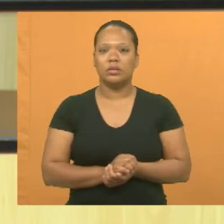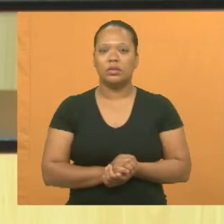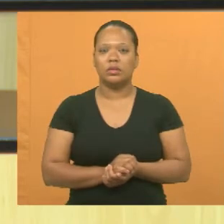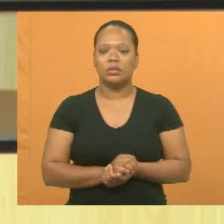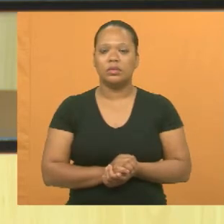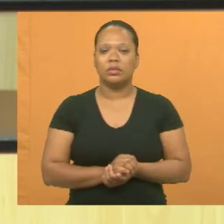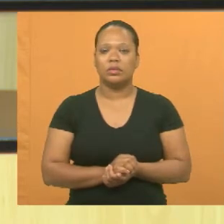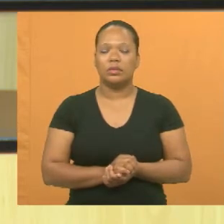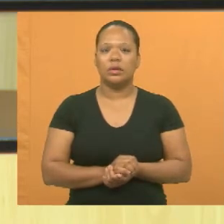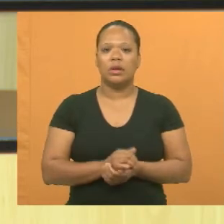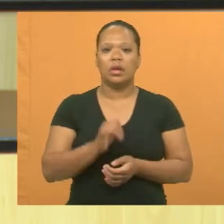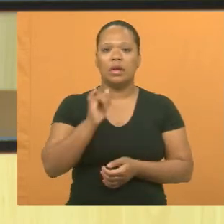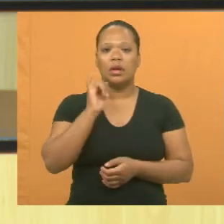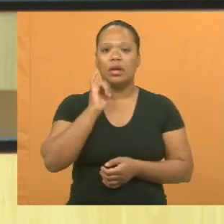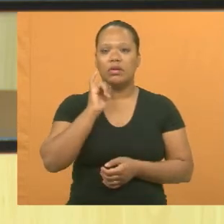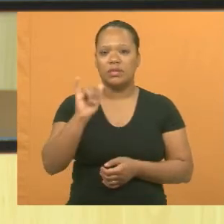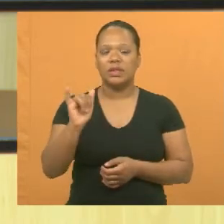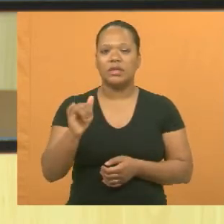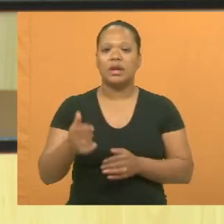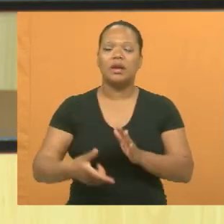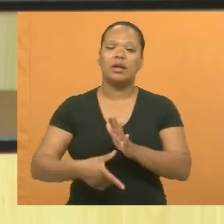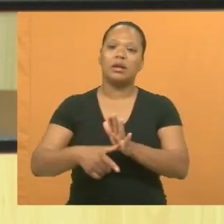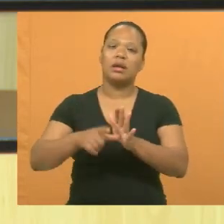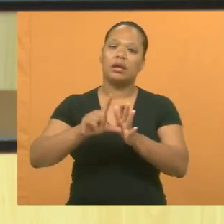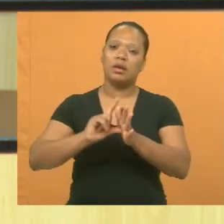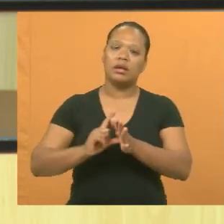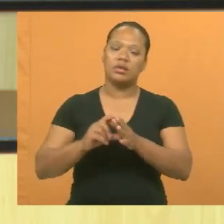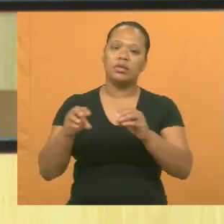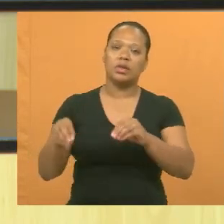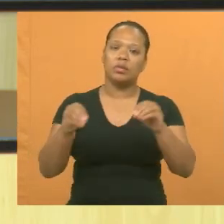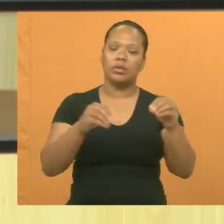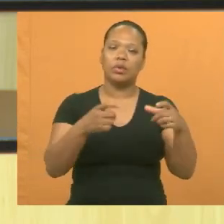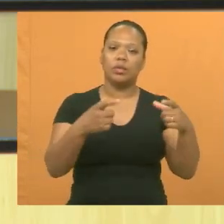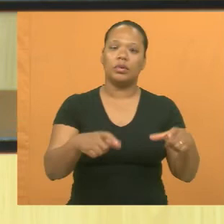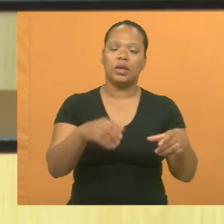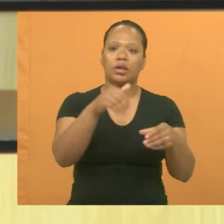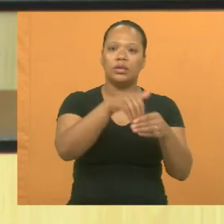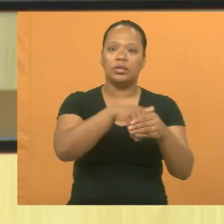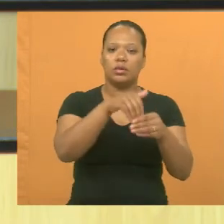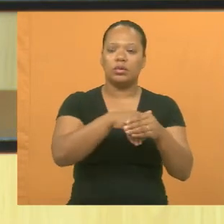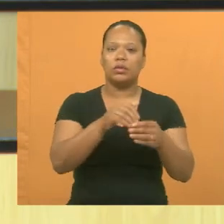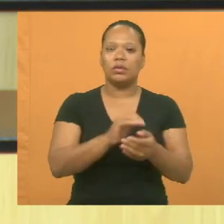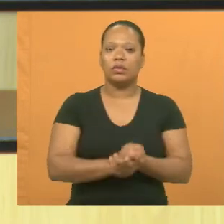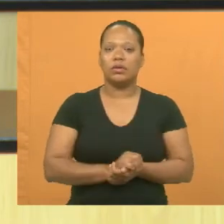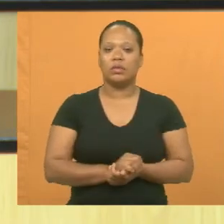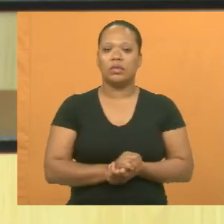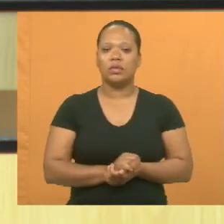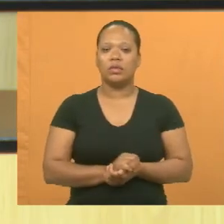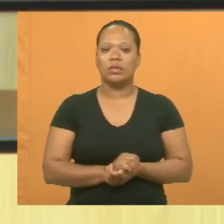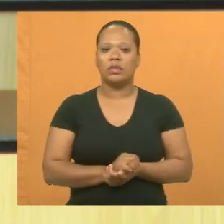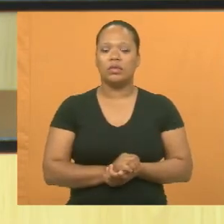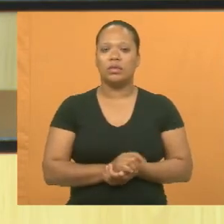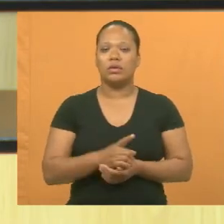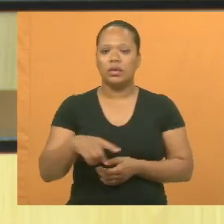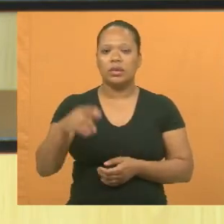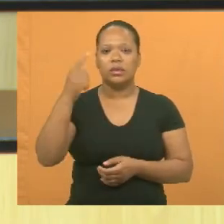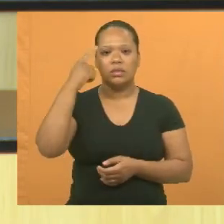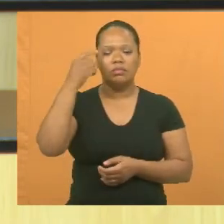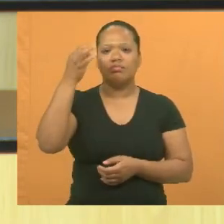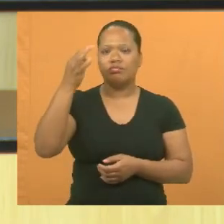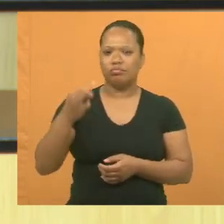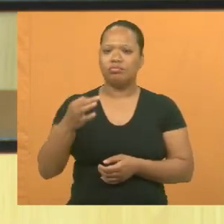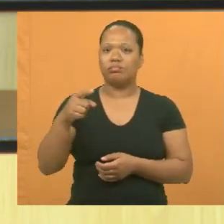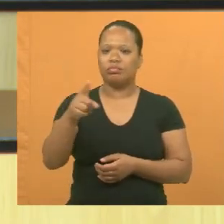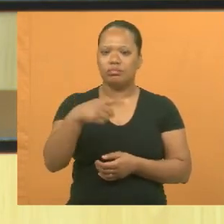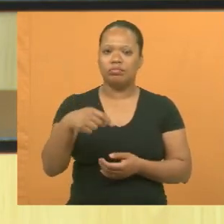sejam informados com segura antecedência dos novos locais de votação. Por fim, certos da compreensão e dos préstimos dos